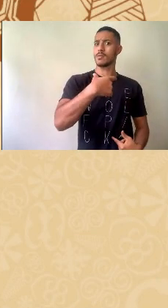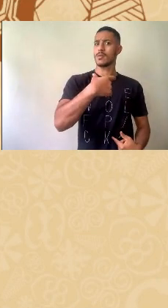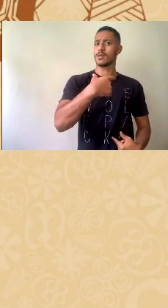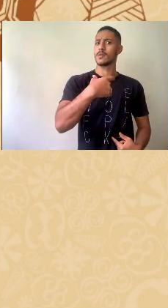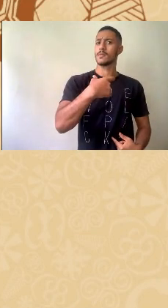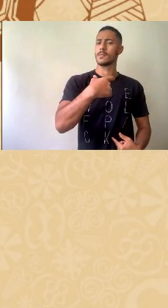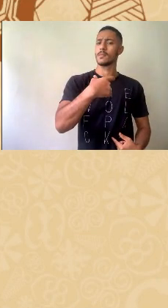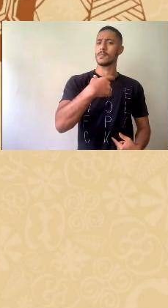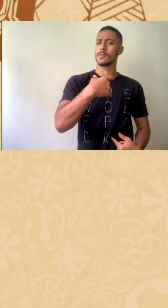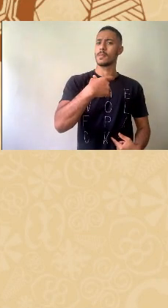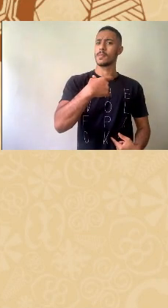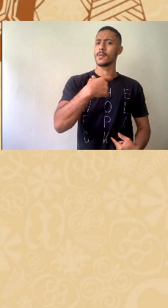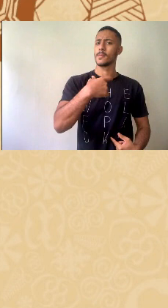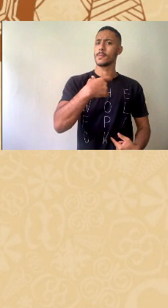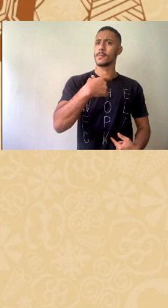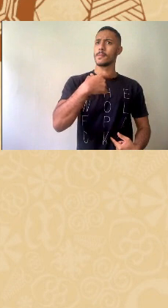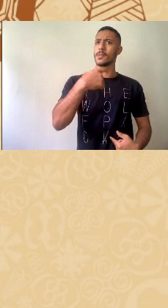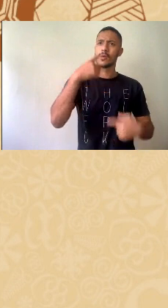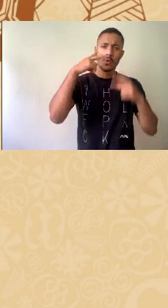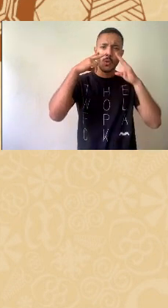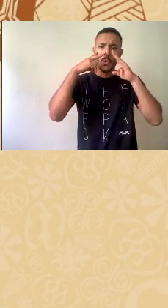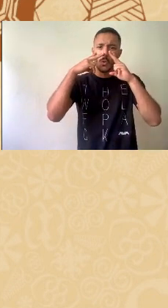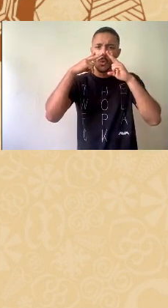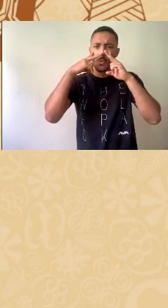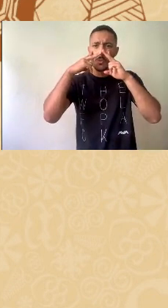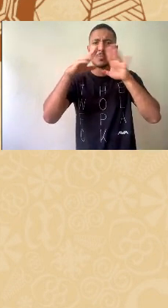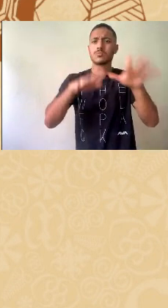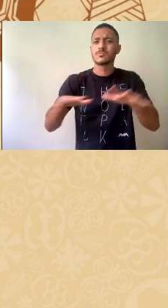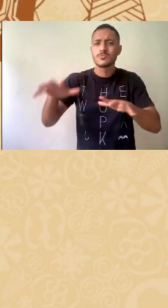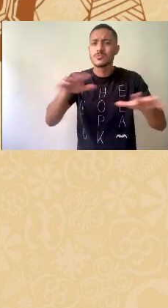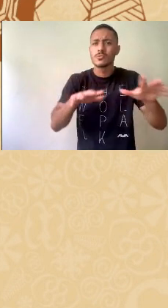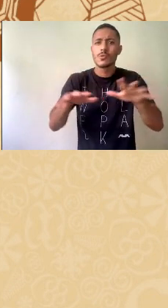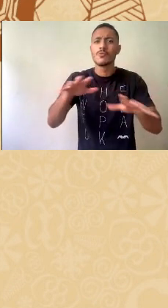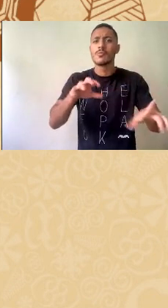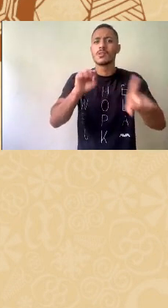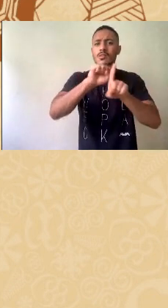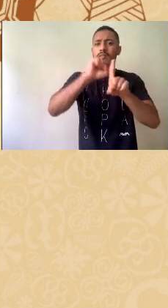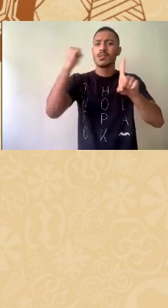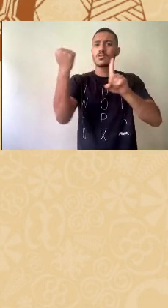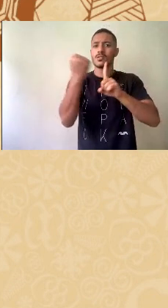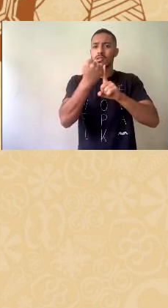do ponto de vista dos movimentos sociais e da prática para uma mudança, para mim,